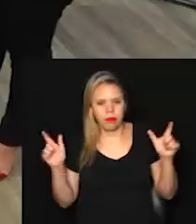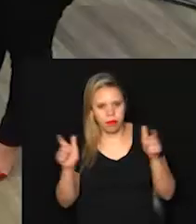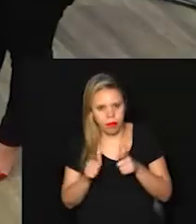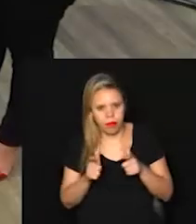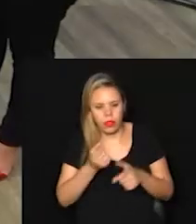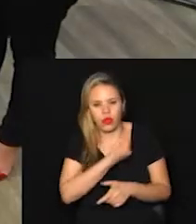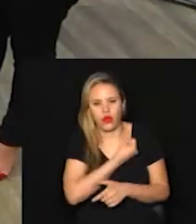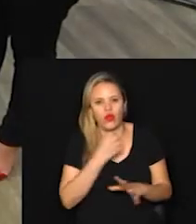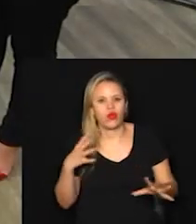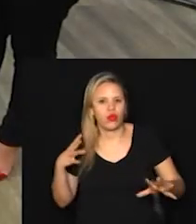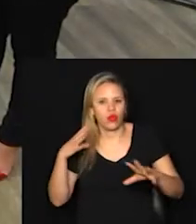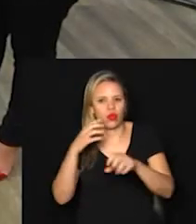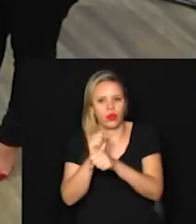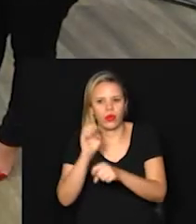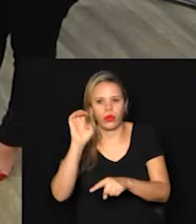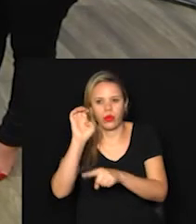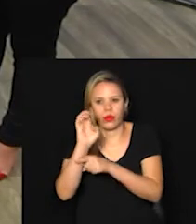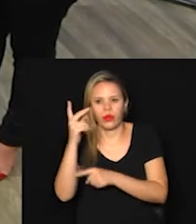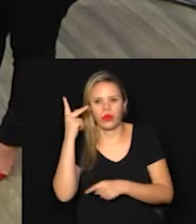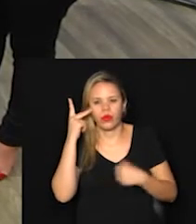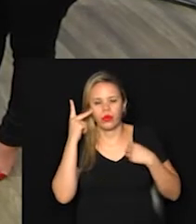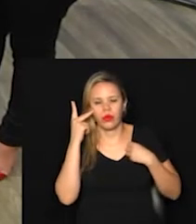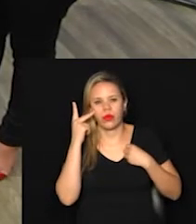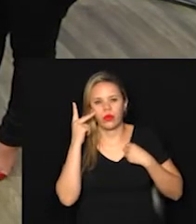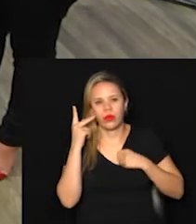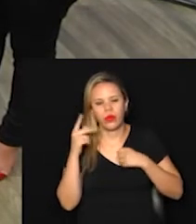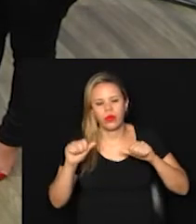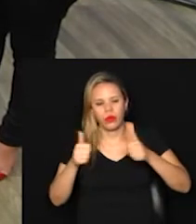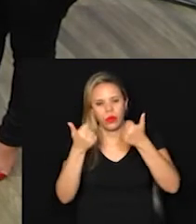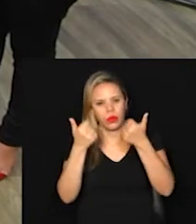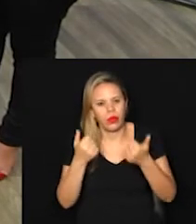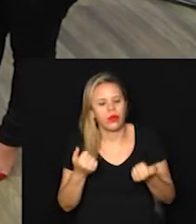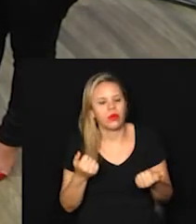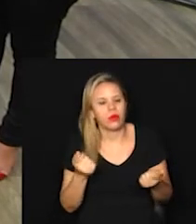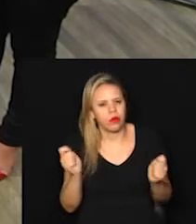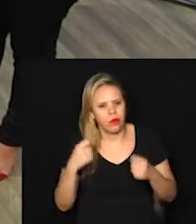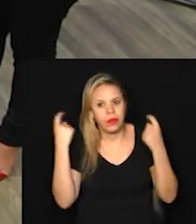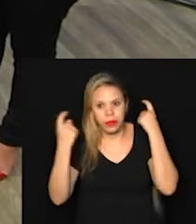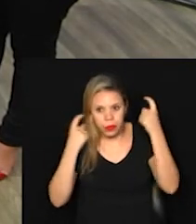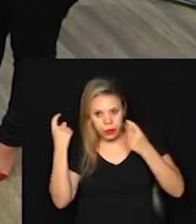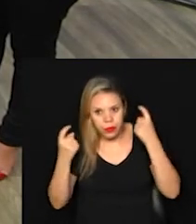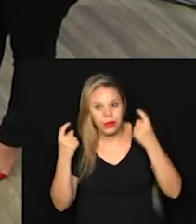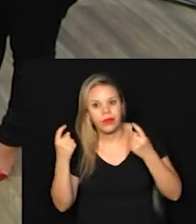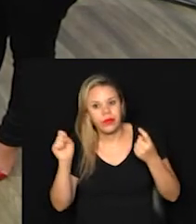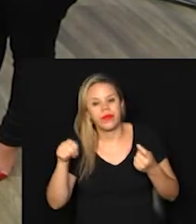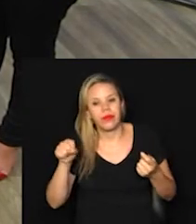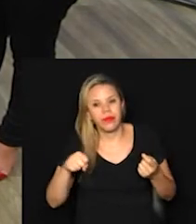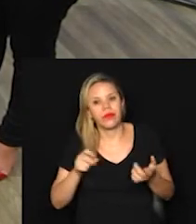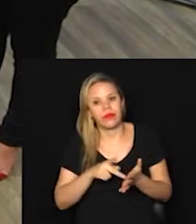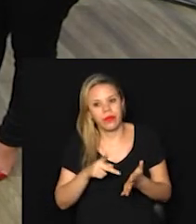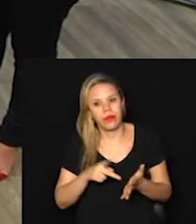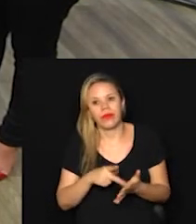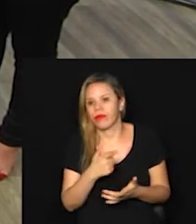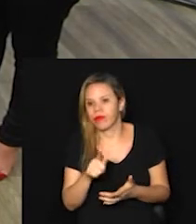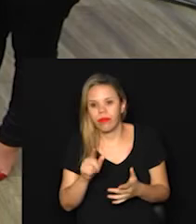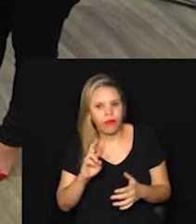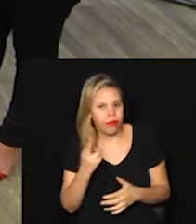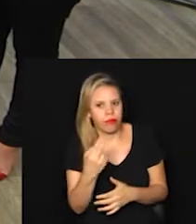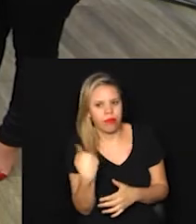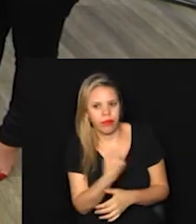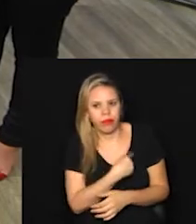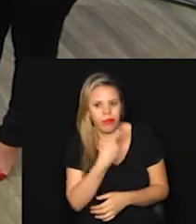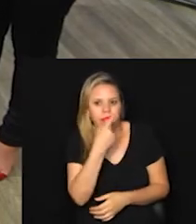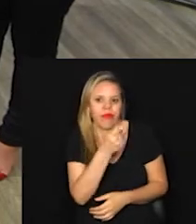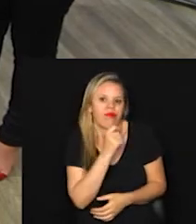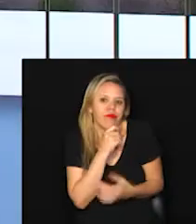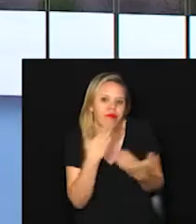número total no estado de São Paulo é um número positivo, mas que ainda é preocupante. Sim, a gente ainda não tem os efeitos, como nós dissemos